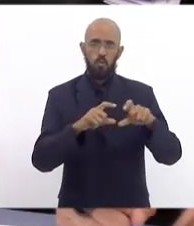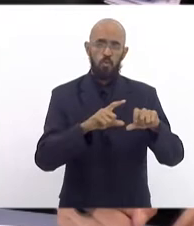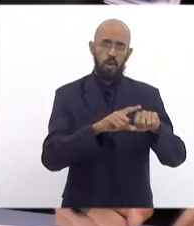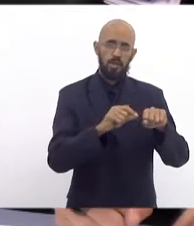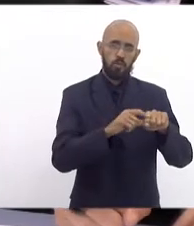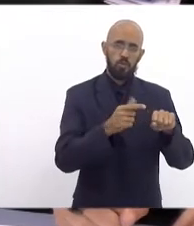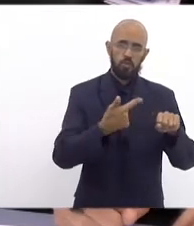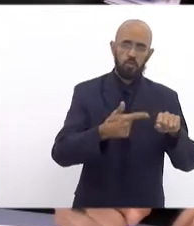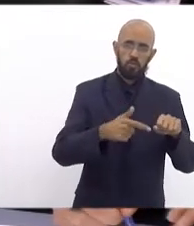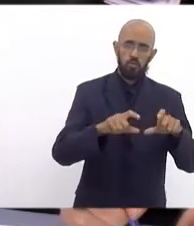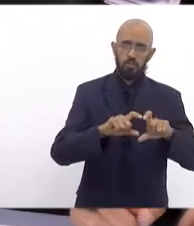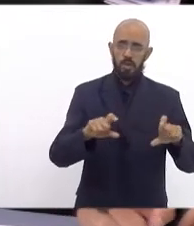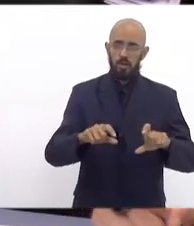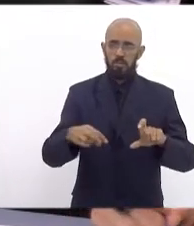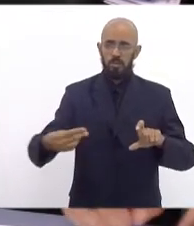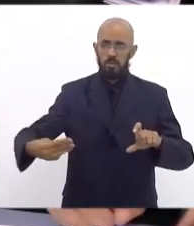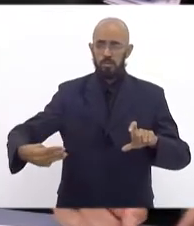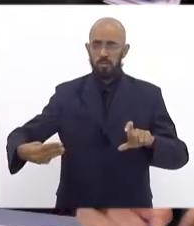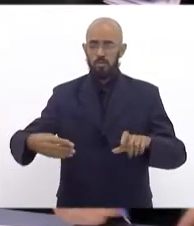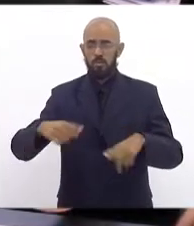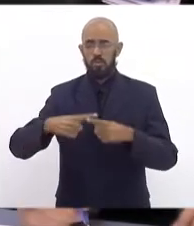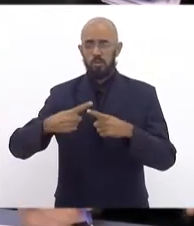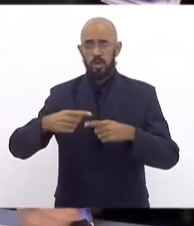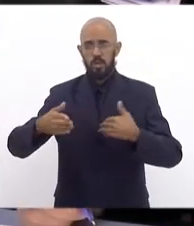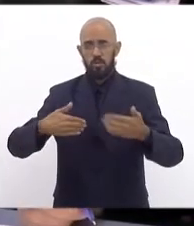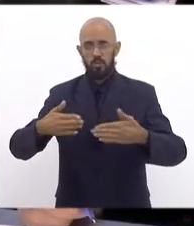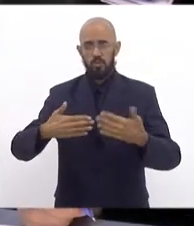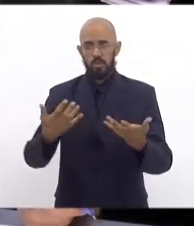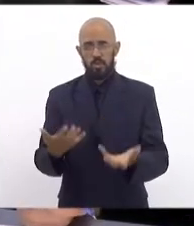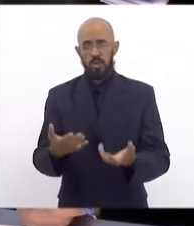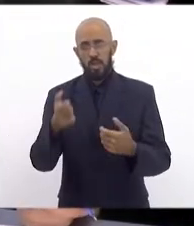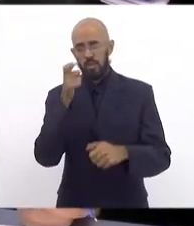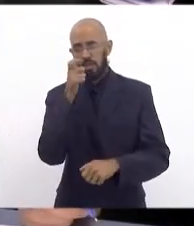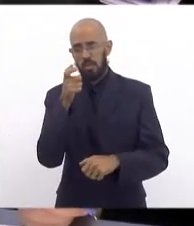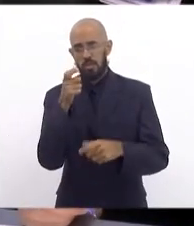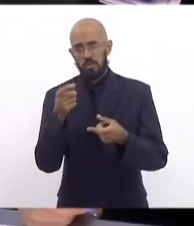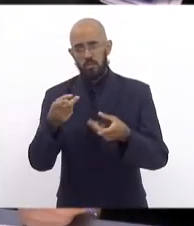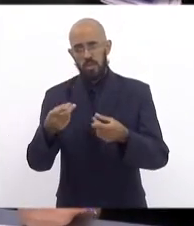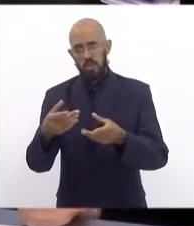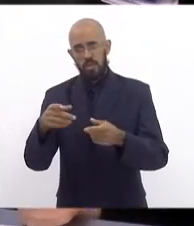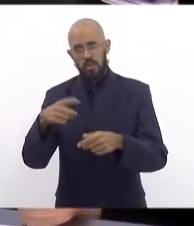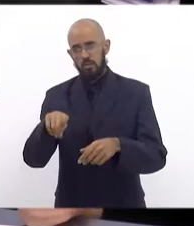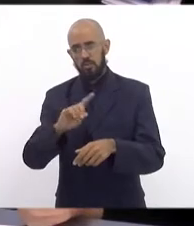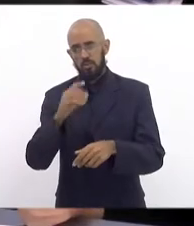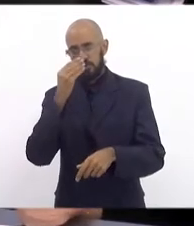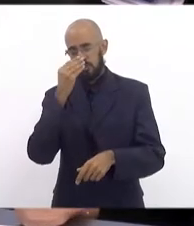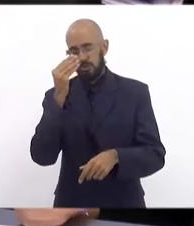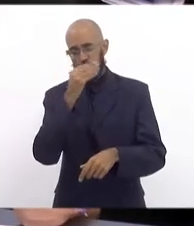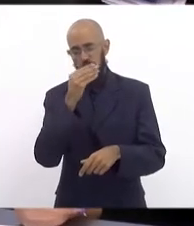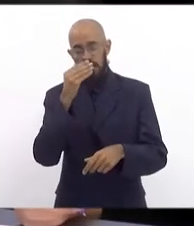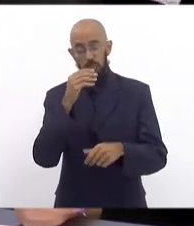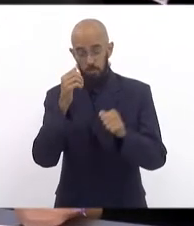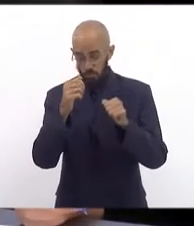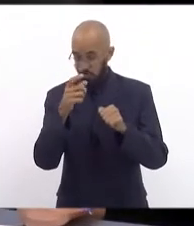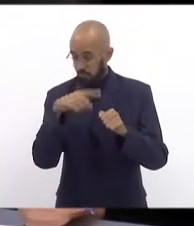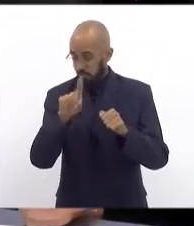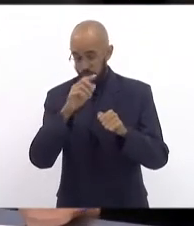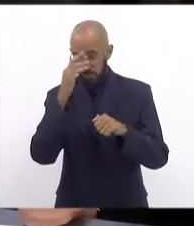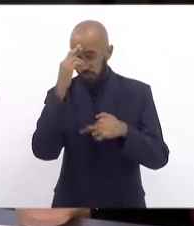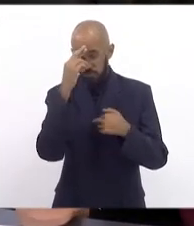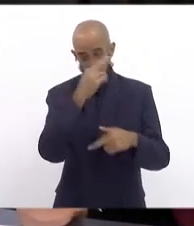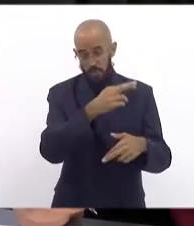deixando claro que a indústria que quiser fazer essa venda direta ela não precisa obedecer o que está disposto ali